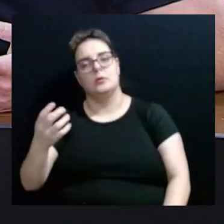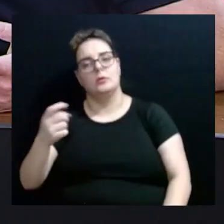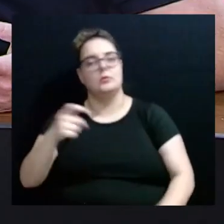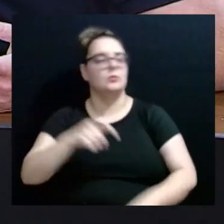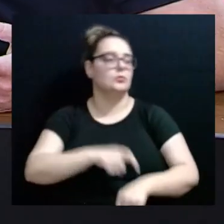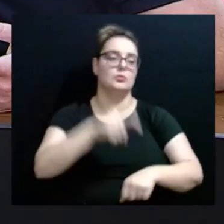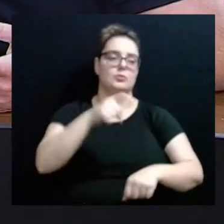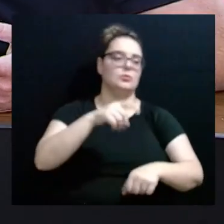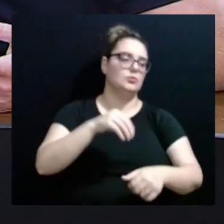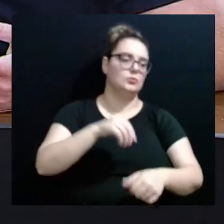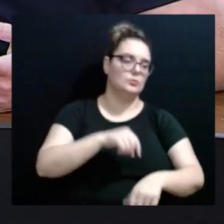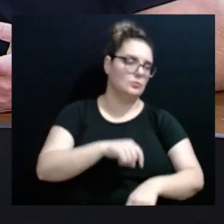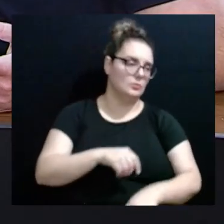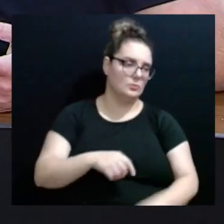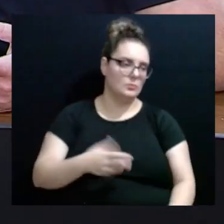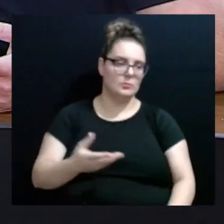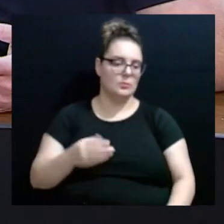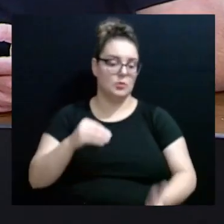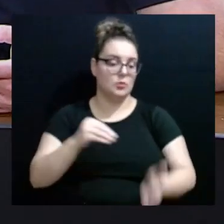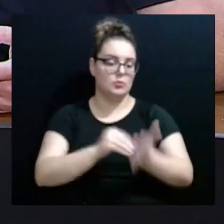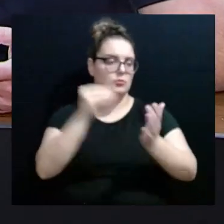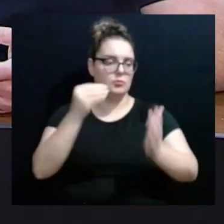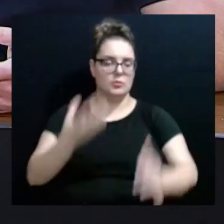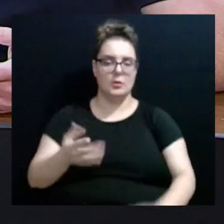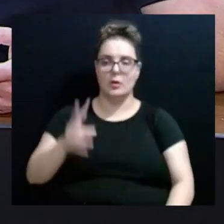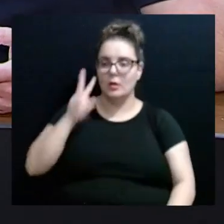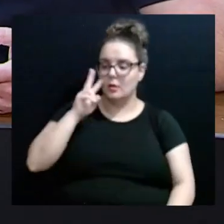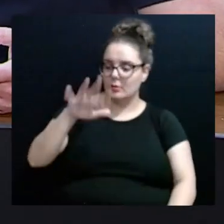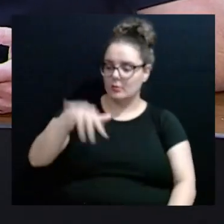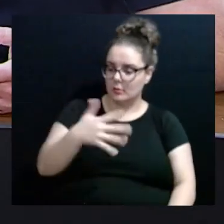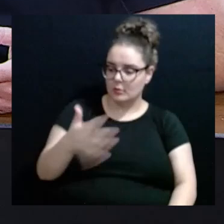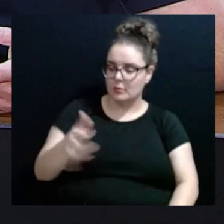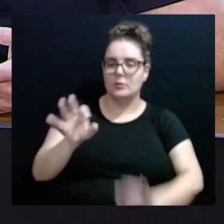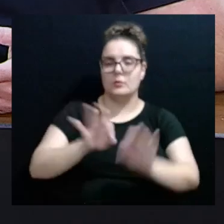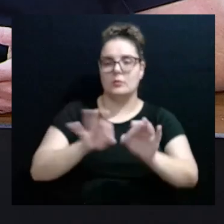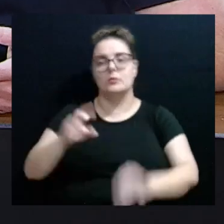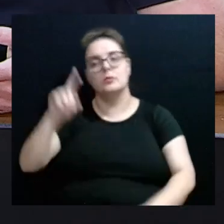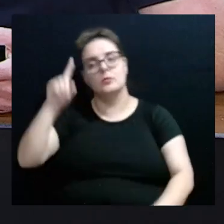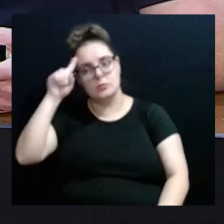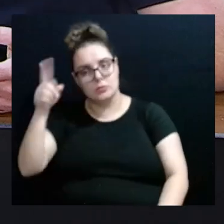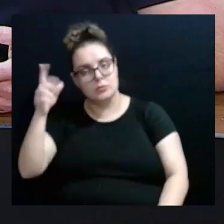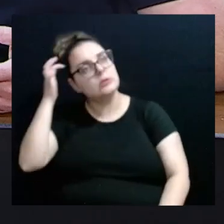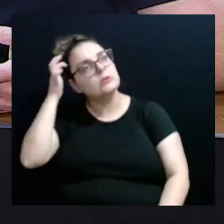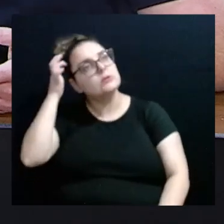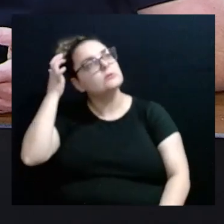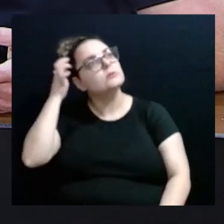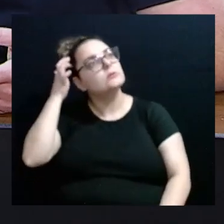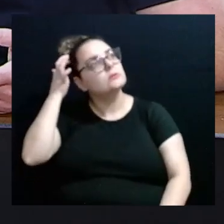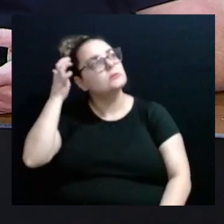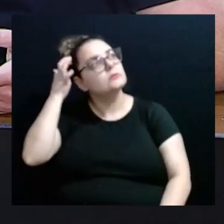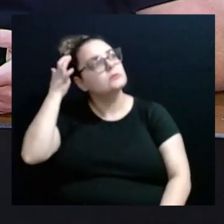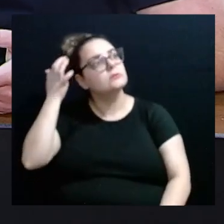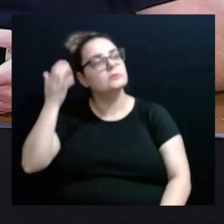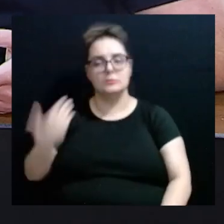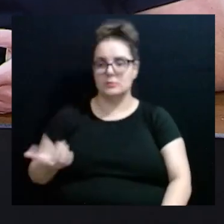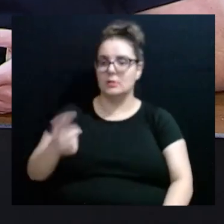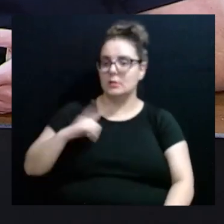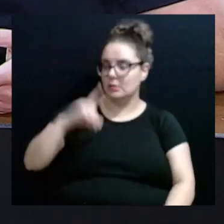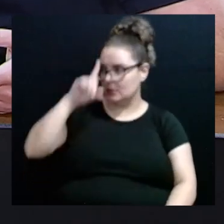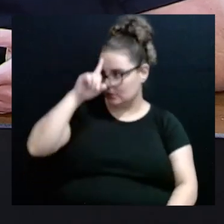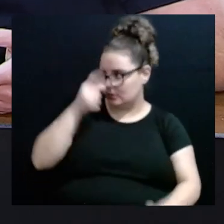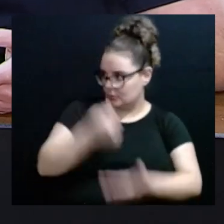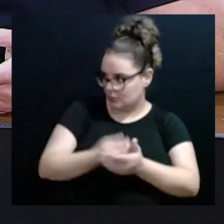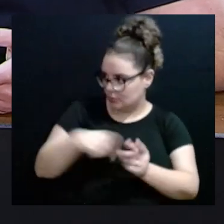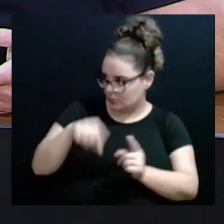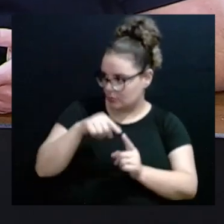uma viagem em cima da hora. E aí a pessoa viu certinho ali no calendário, viu quais são as datas, aí a partir